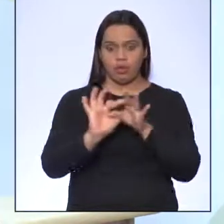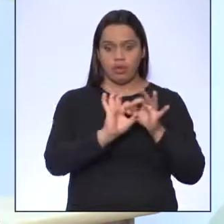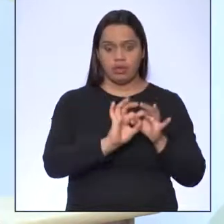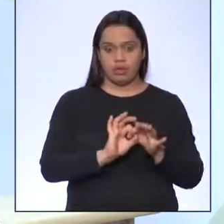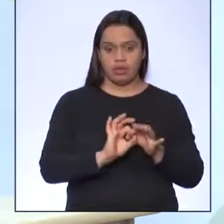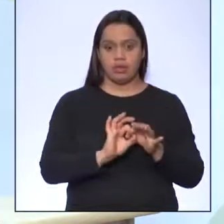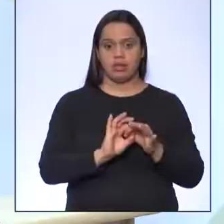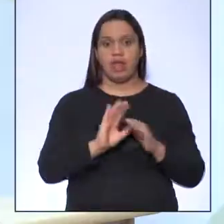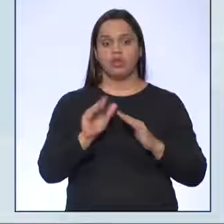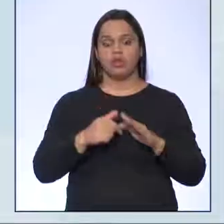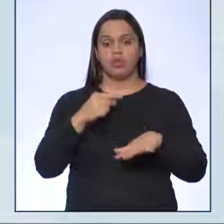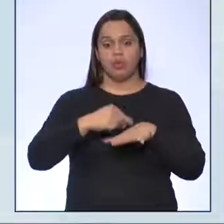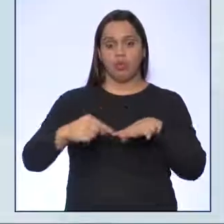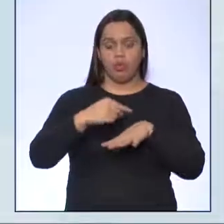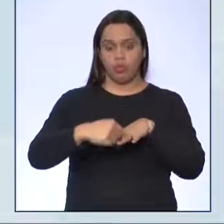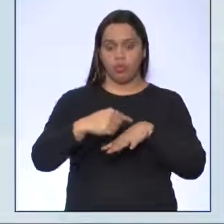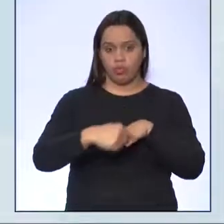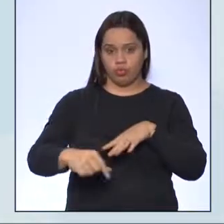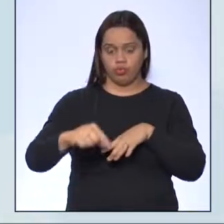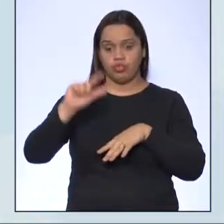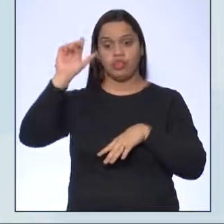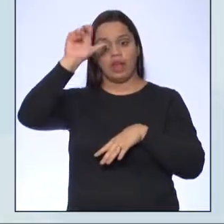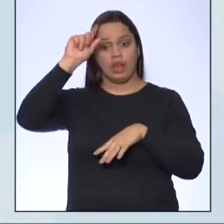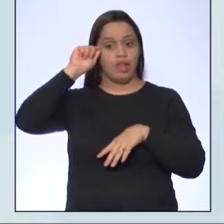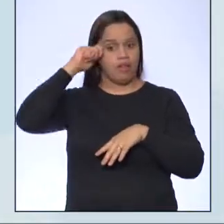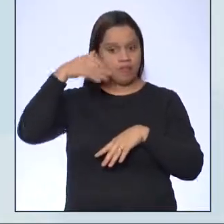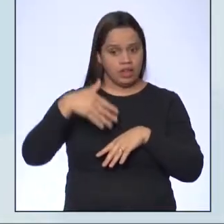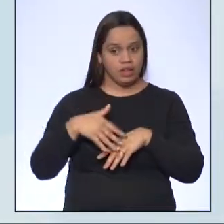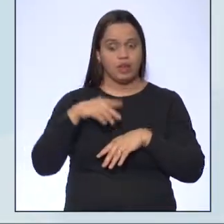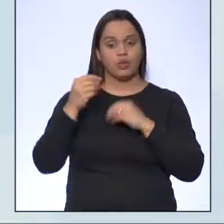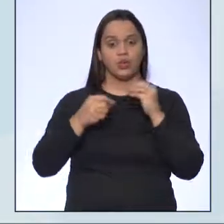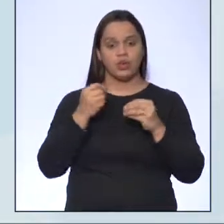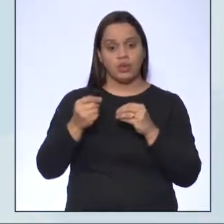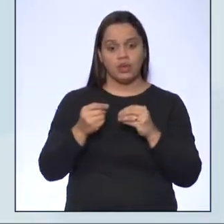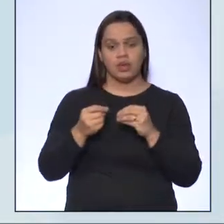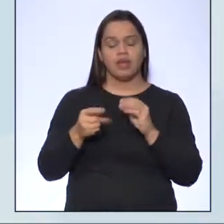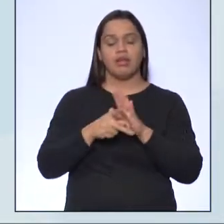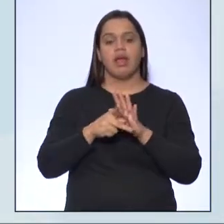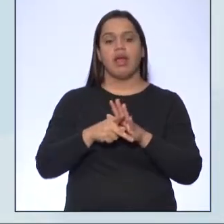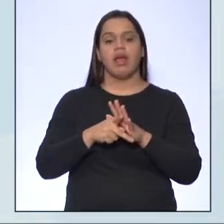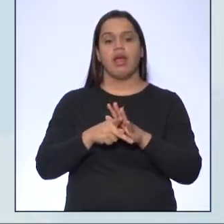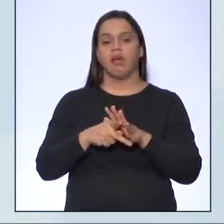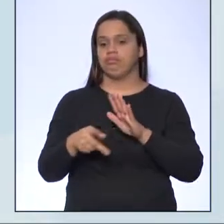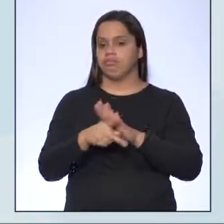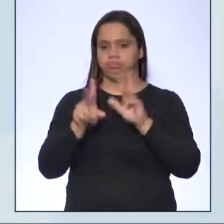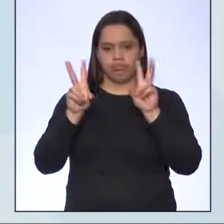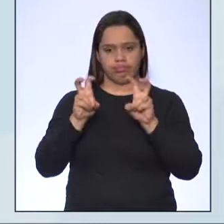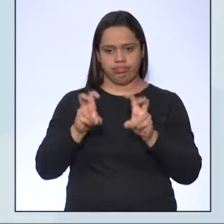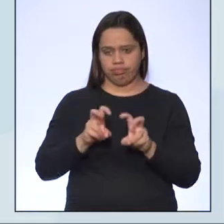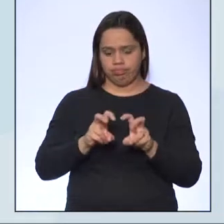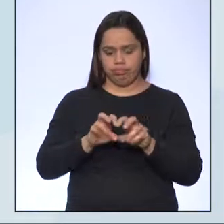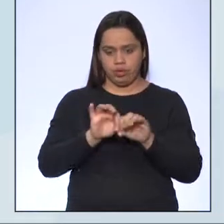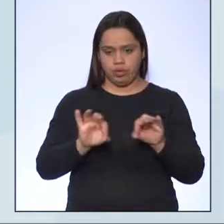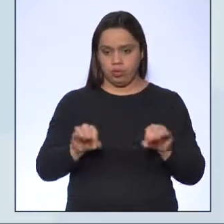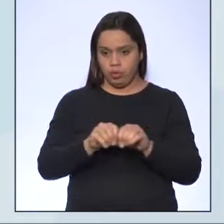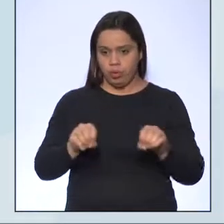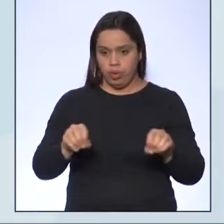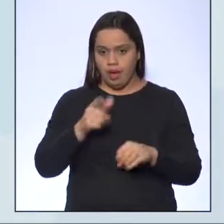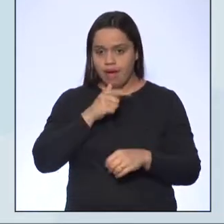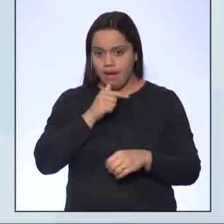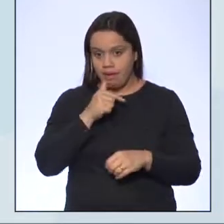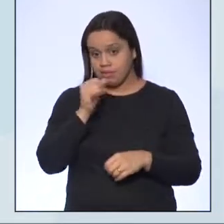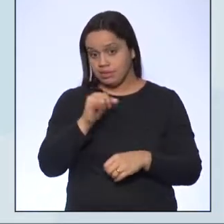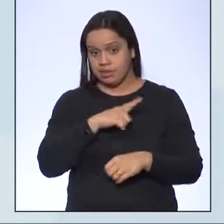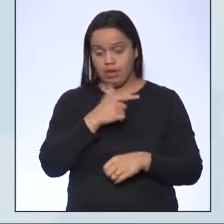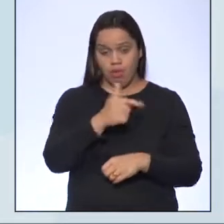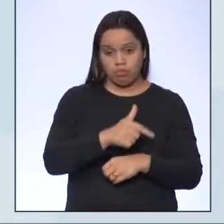essa questão do continente africano diante dessa questão do saneamento básico. Esse é um dos temas da Agenda 2030,